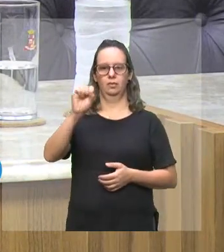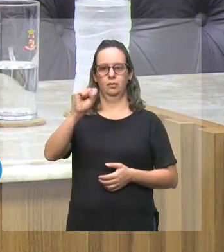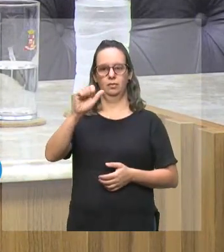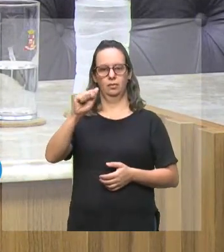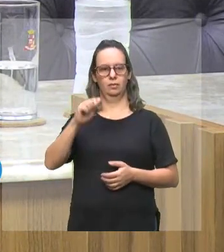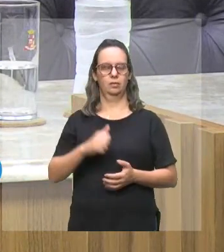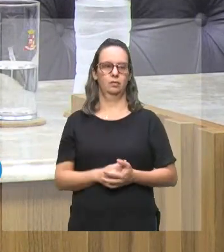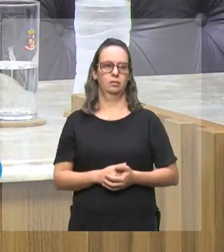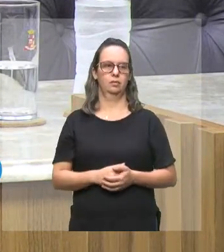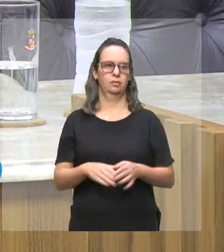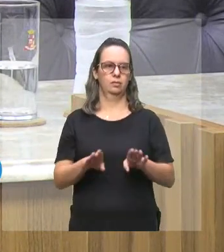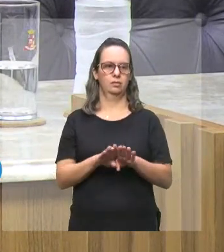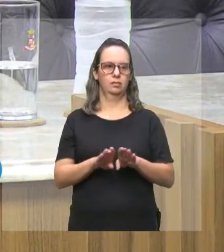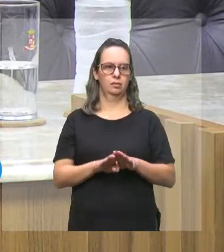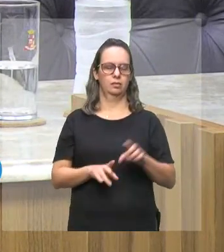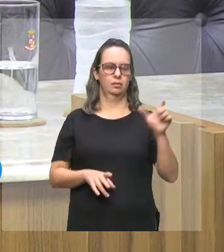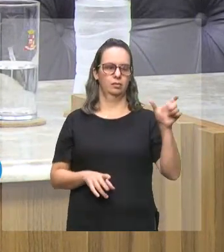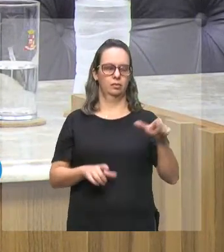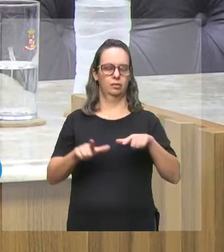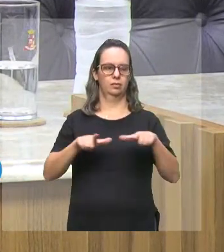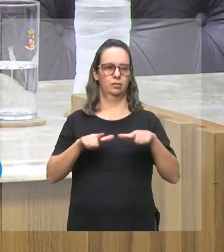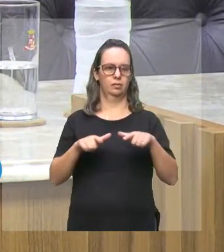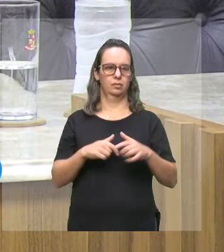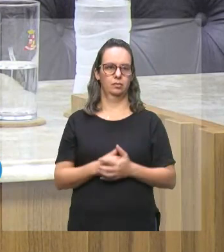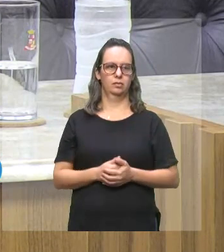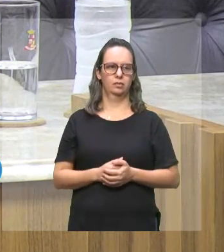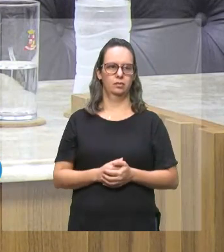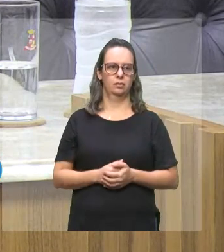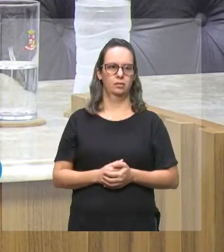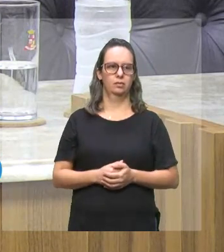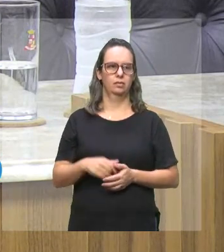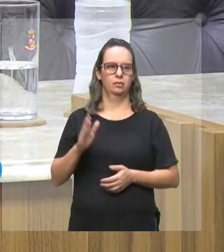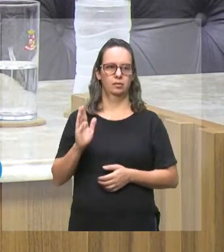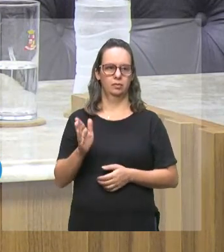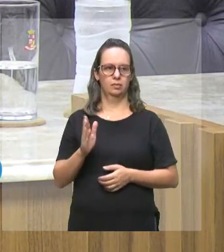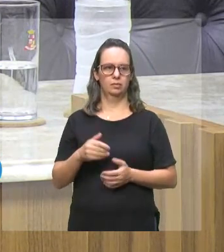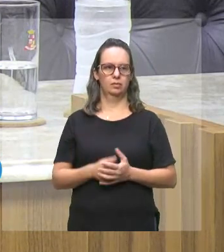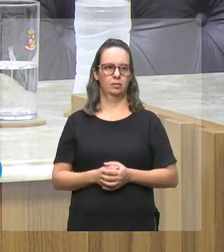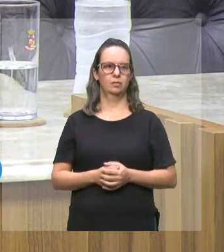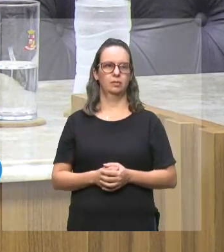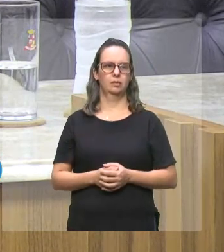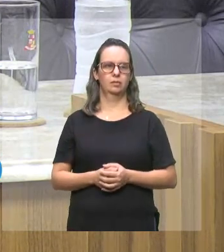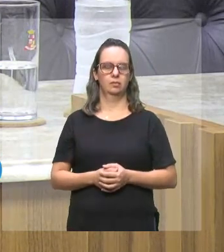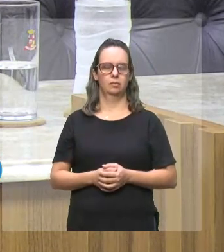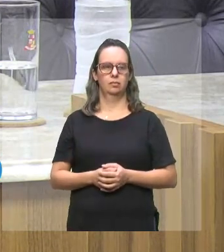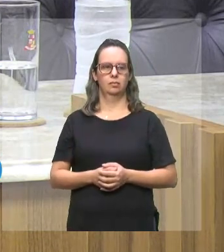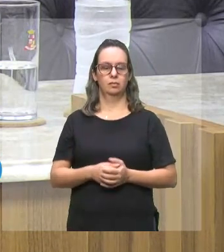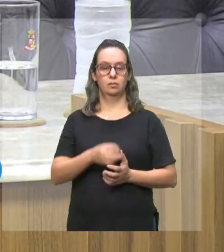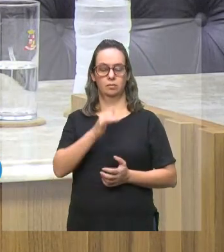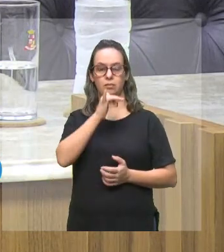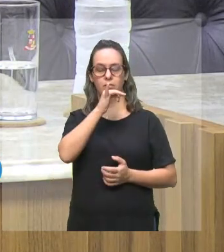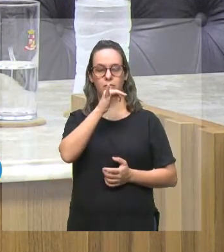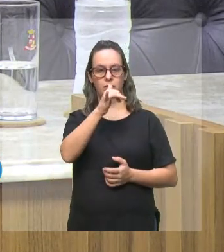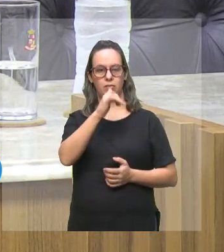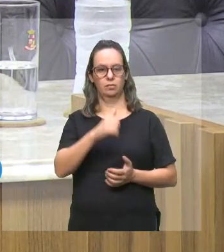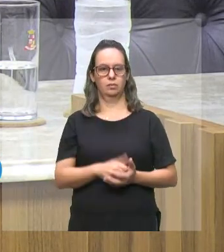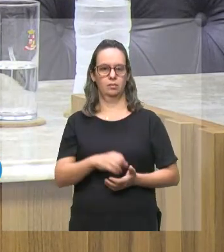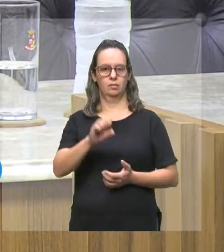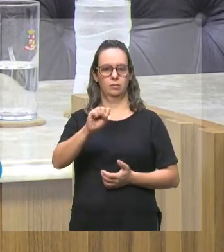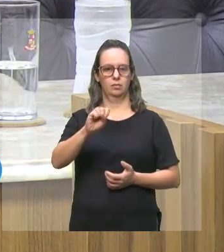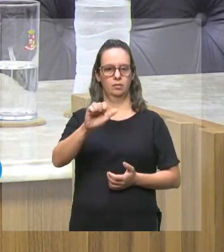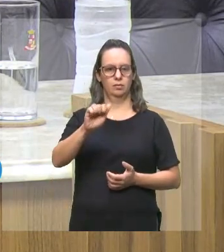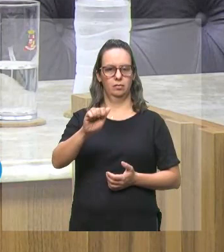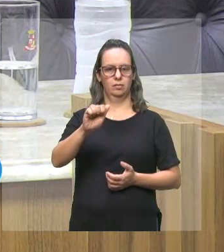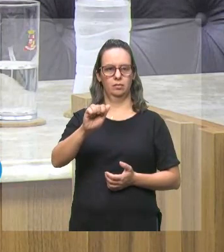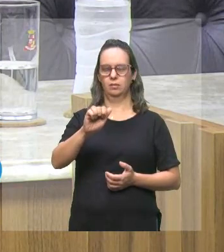gostaria de deixar o aviso a Selma e a Silmara, nos trouxe